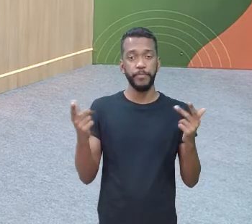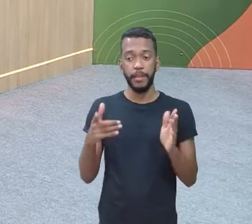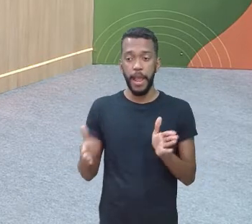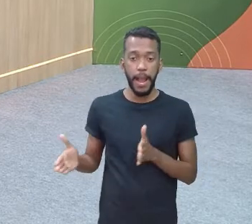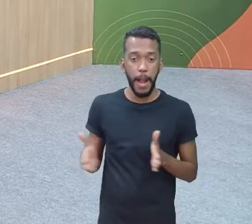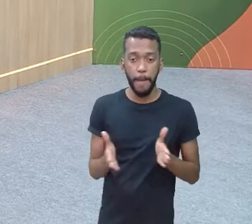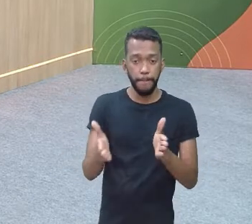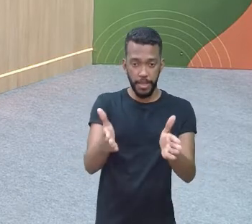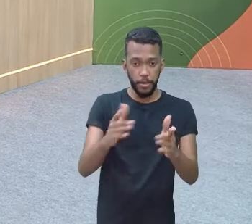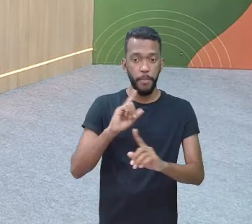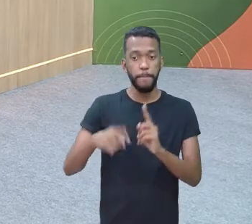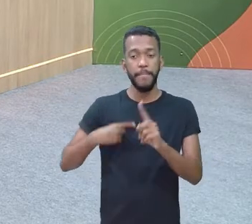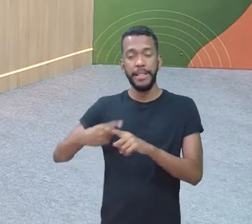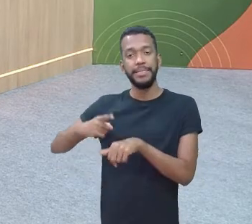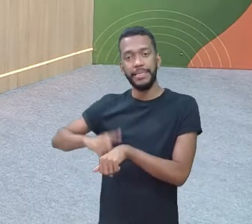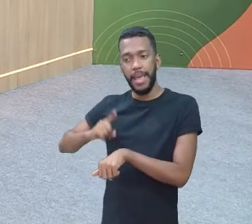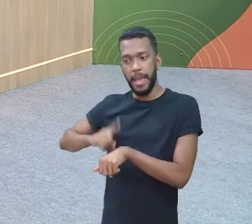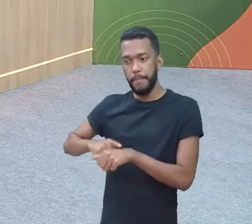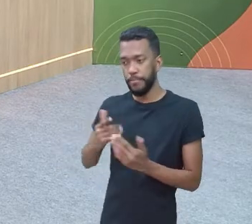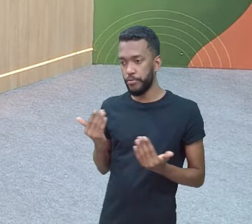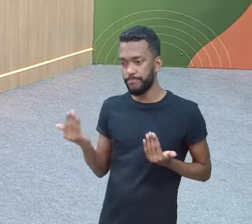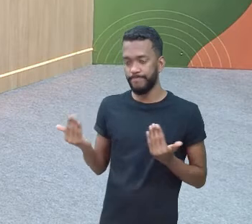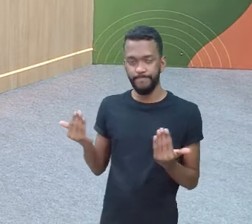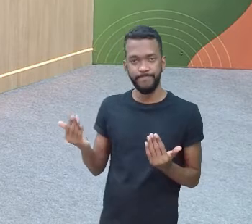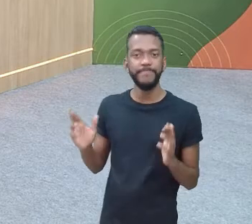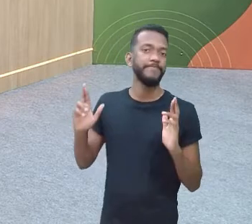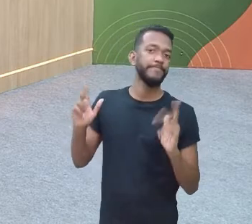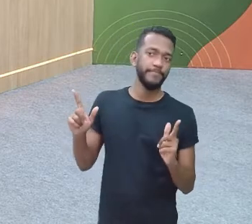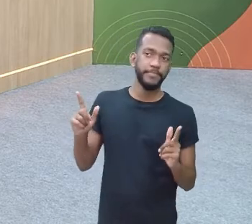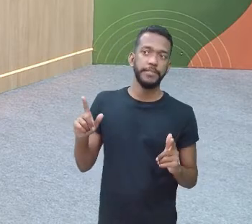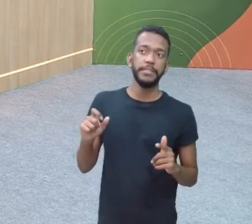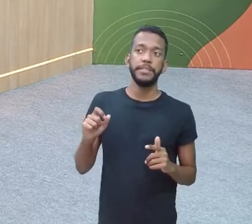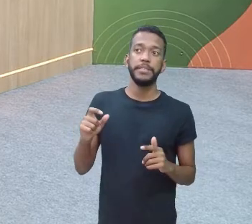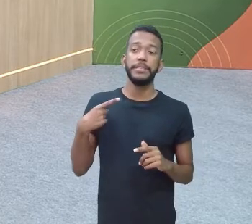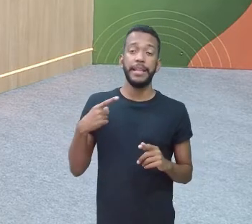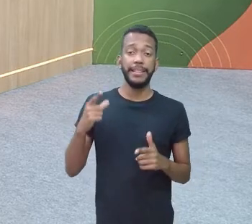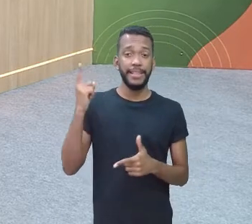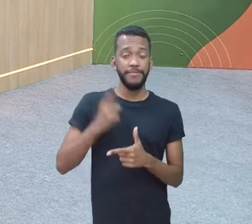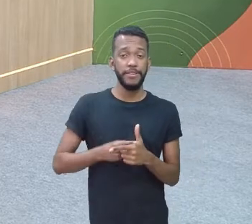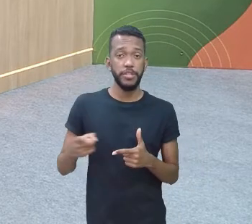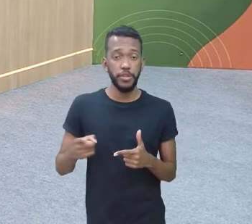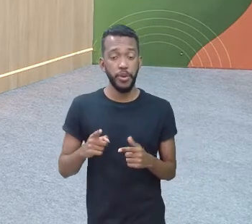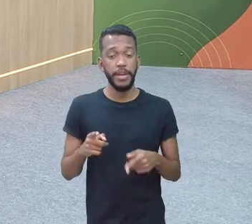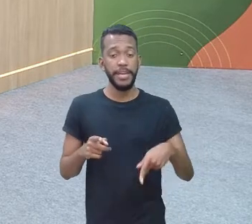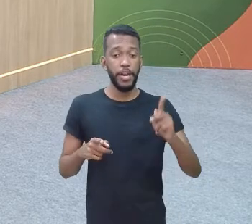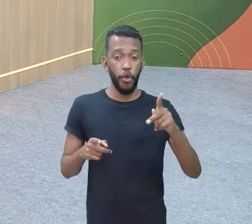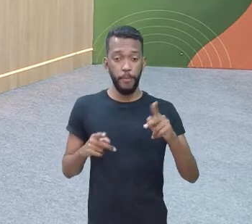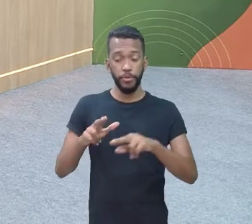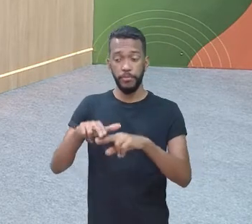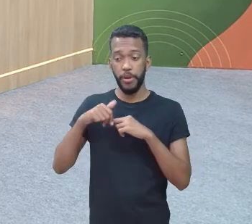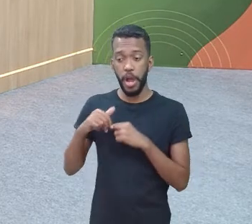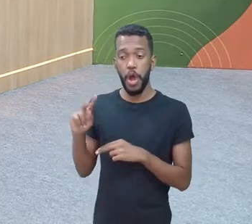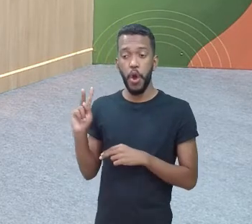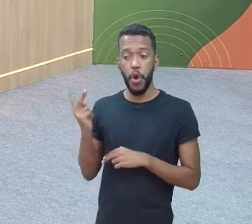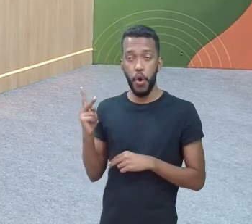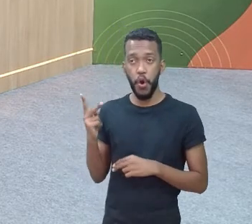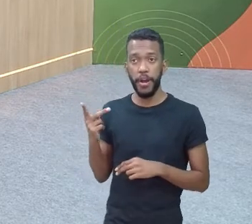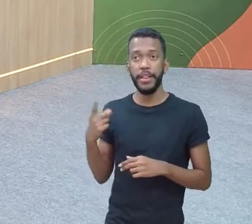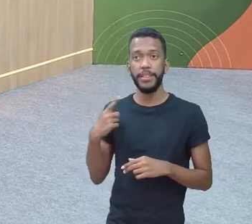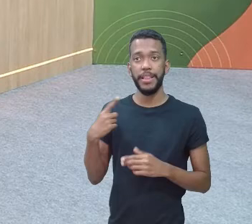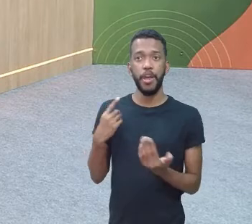que eu percorro e o tempo que se passa. Então, quando a gente faz a divisão dos quilômetros pelas horas, eu tenho